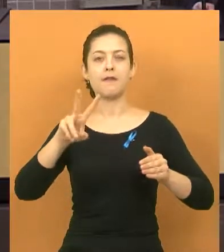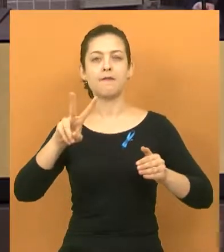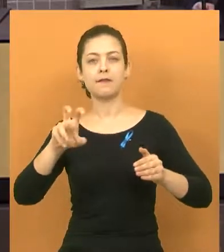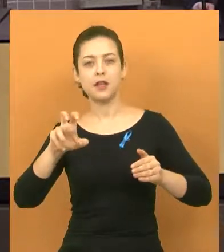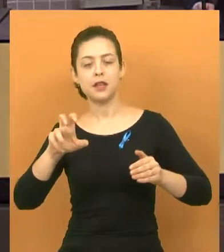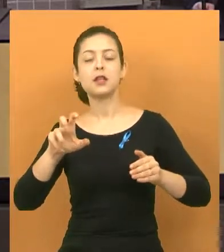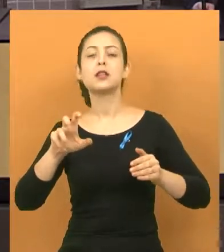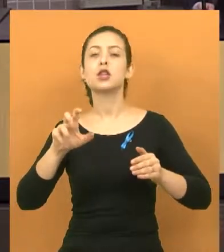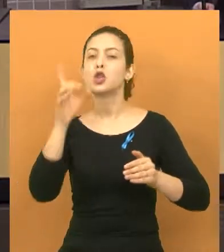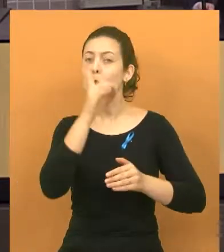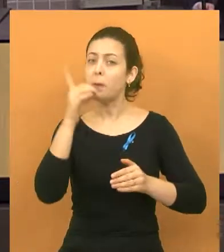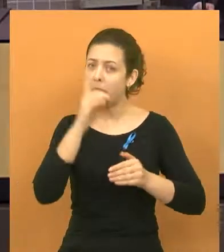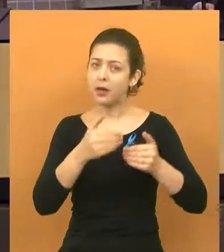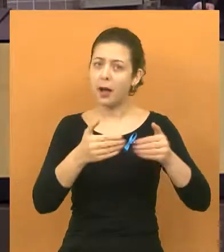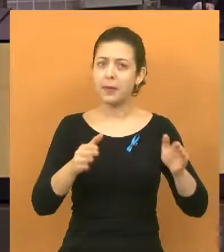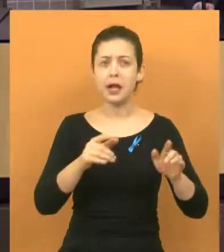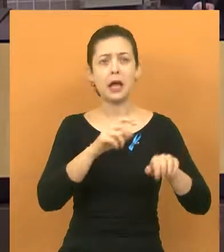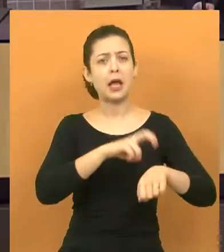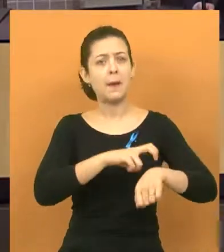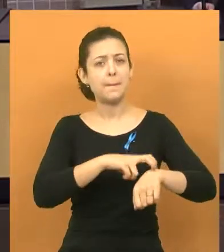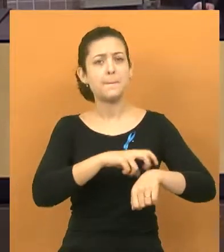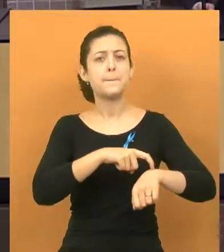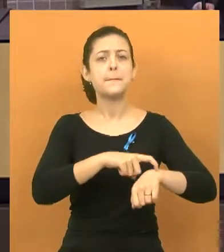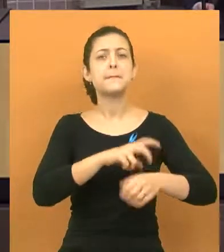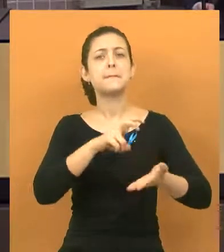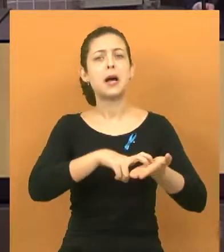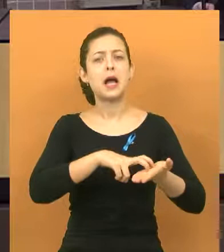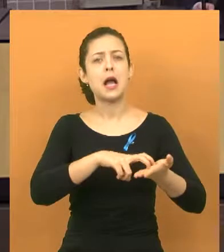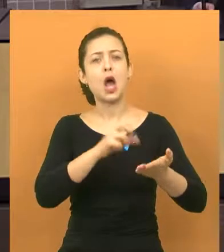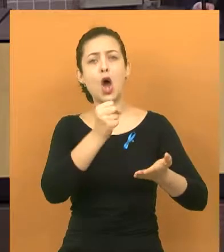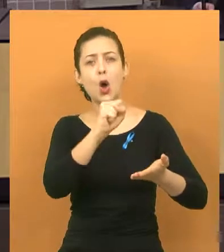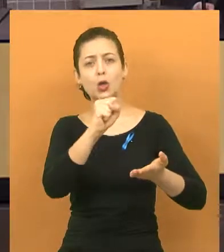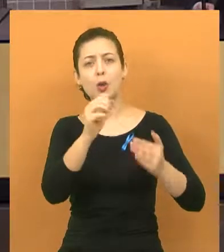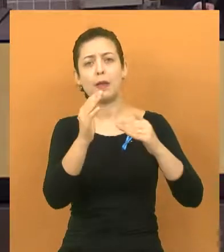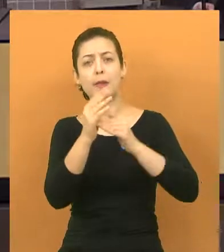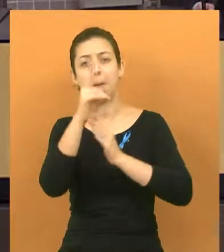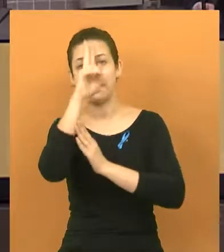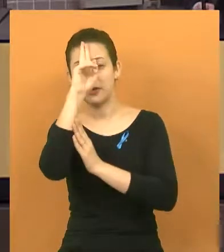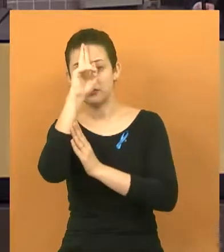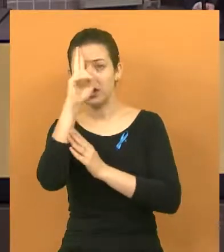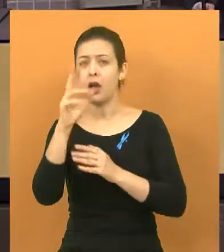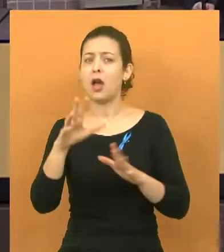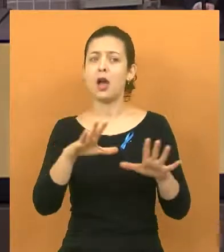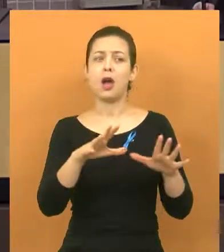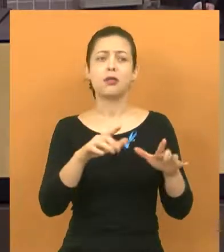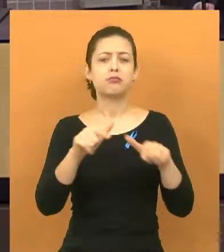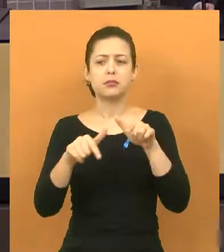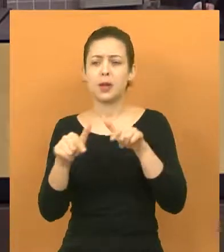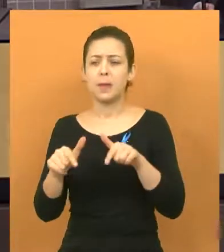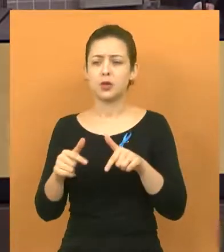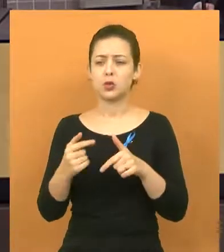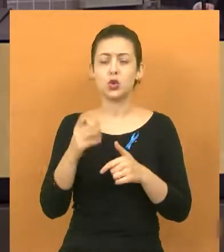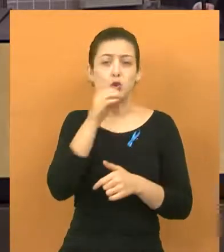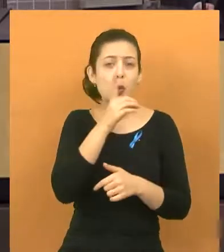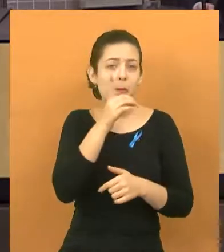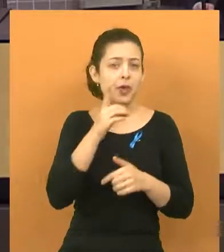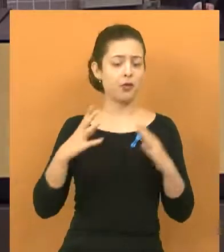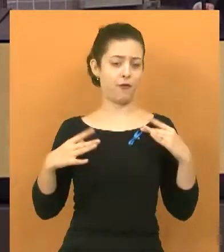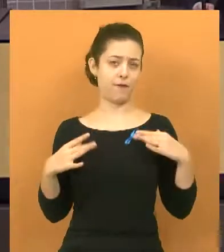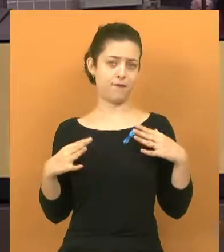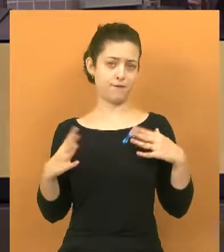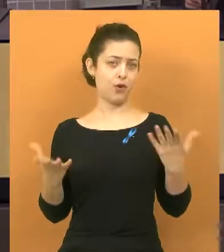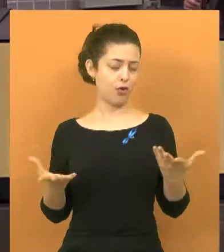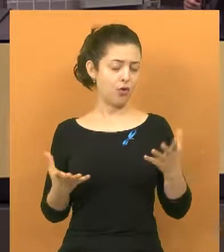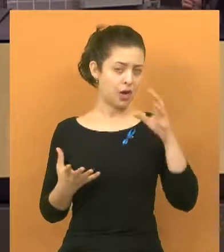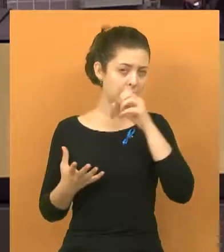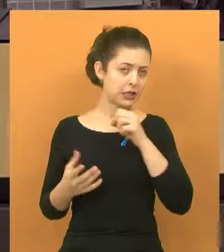também, das 8 da manhã até o meio-dia, porque muitos moradores têm a folga só aos Final domingos. de semana, isso.